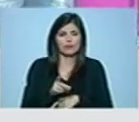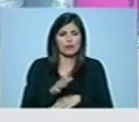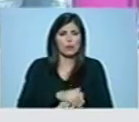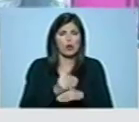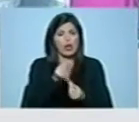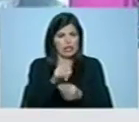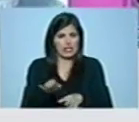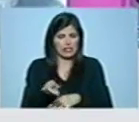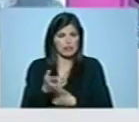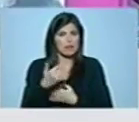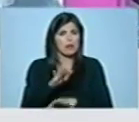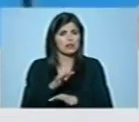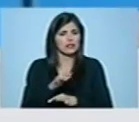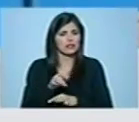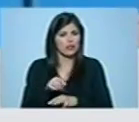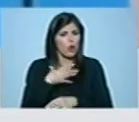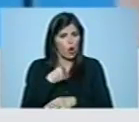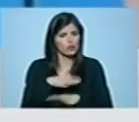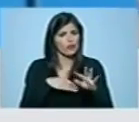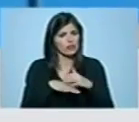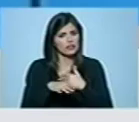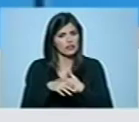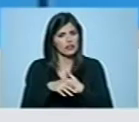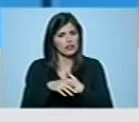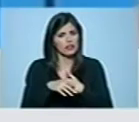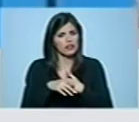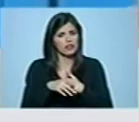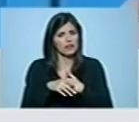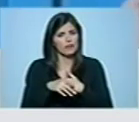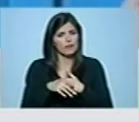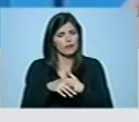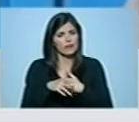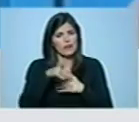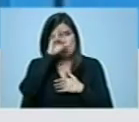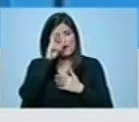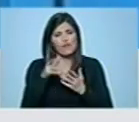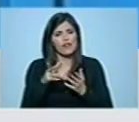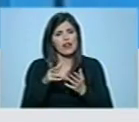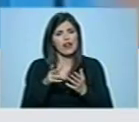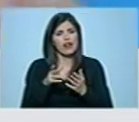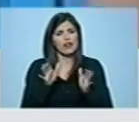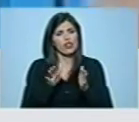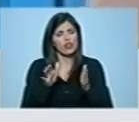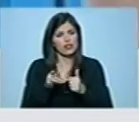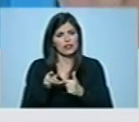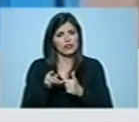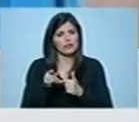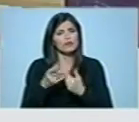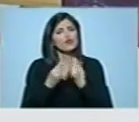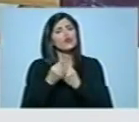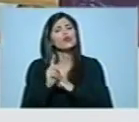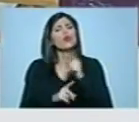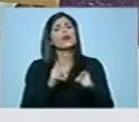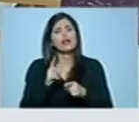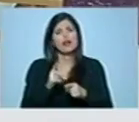miúdos. Mas eu gosto de fazer com frangos aquelas coisas e então é por isso que eu não trouxe. E acompanha com o quê? Com